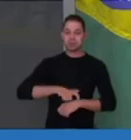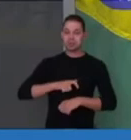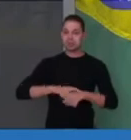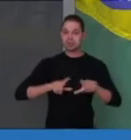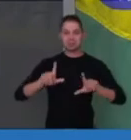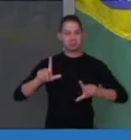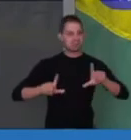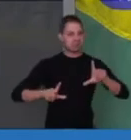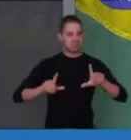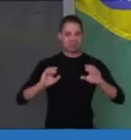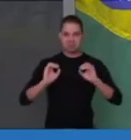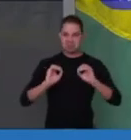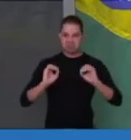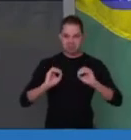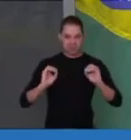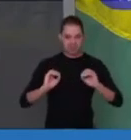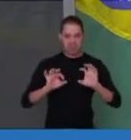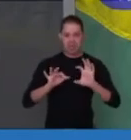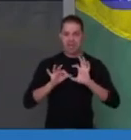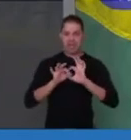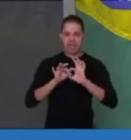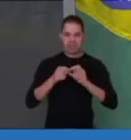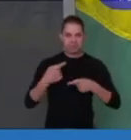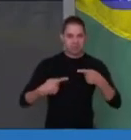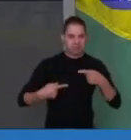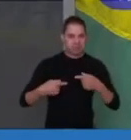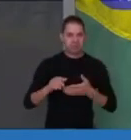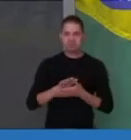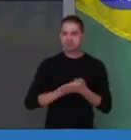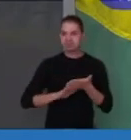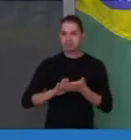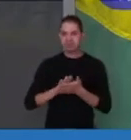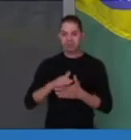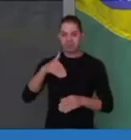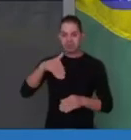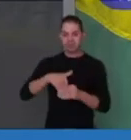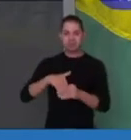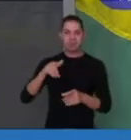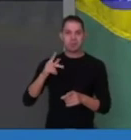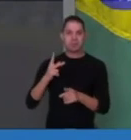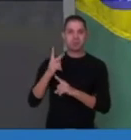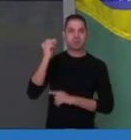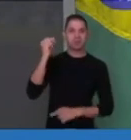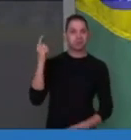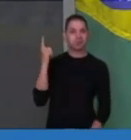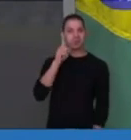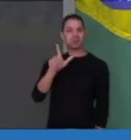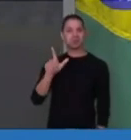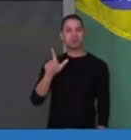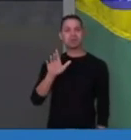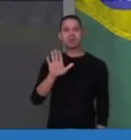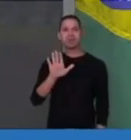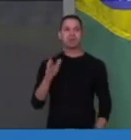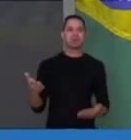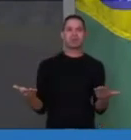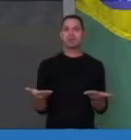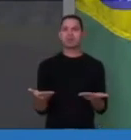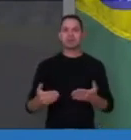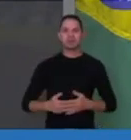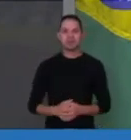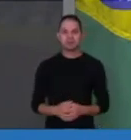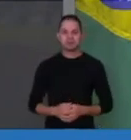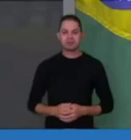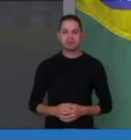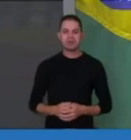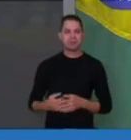um candidato que não tinha aliança política, ganhou a eleição. Bom, vamos fazer o que agora?